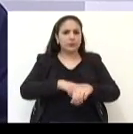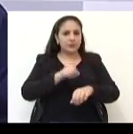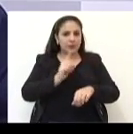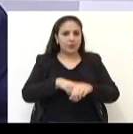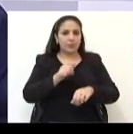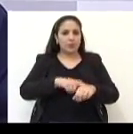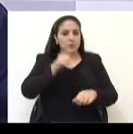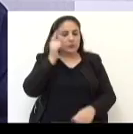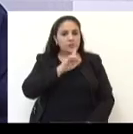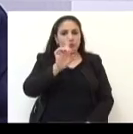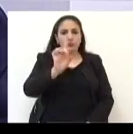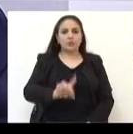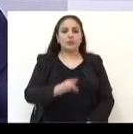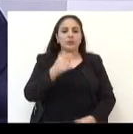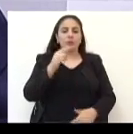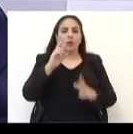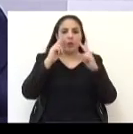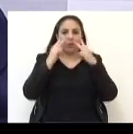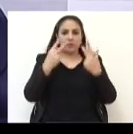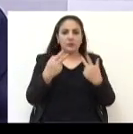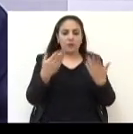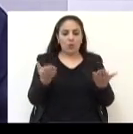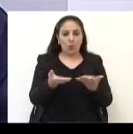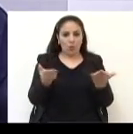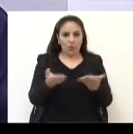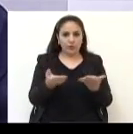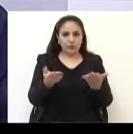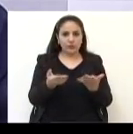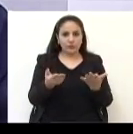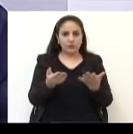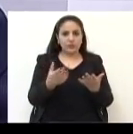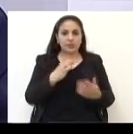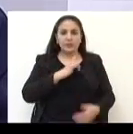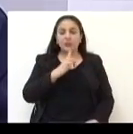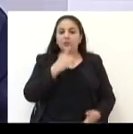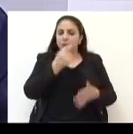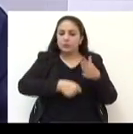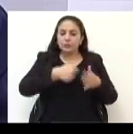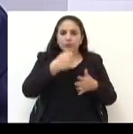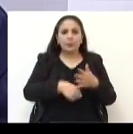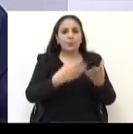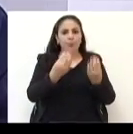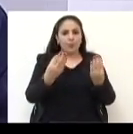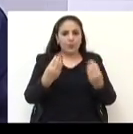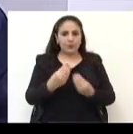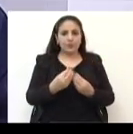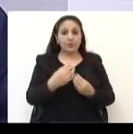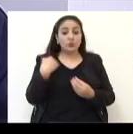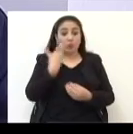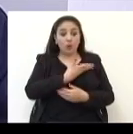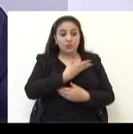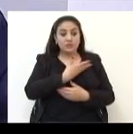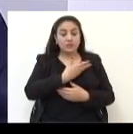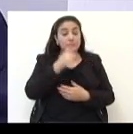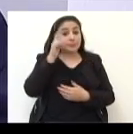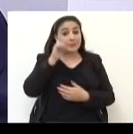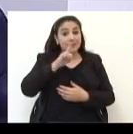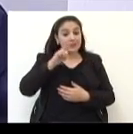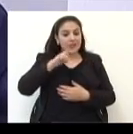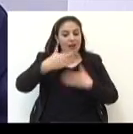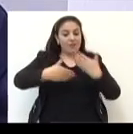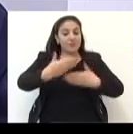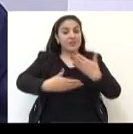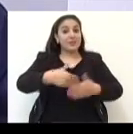direitos trabalhistas reconhecidos e ainda hoje briga muito por isso. Nós precisamos dialogar no sentido de avançar em mais